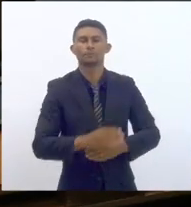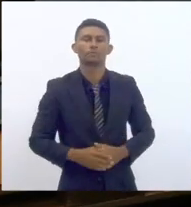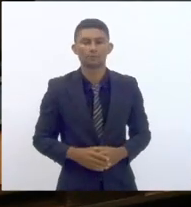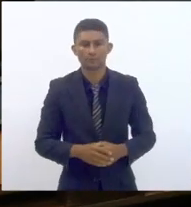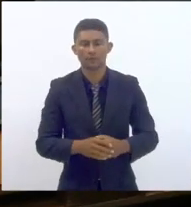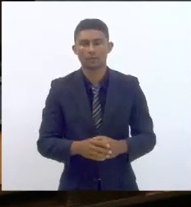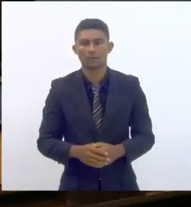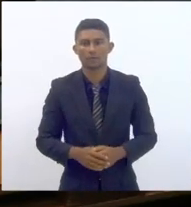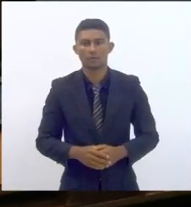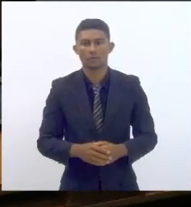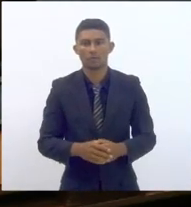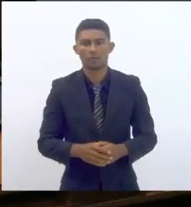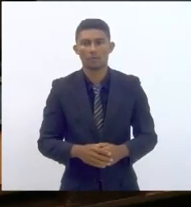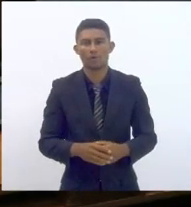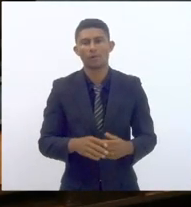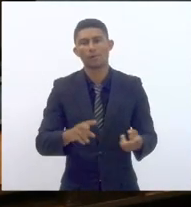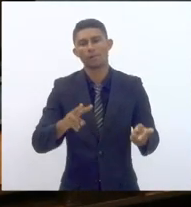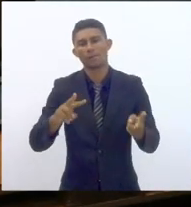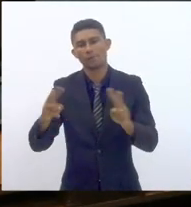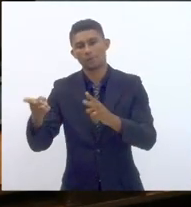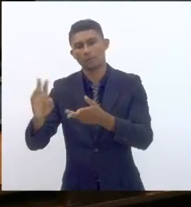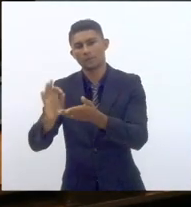Aprovado, vai a autógrafo.